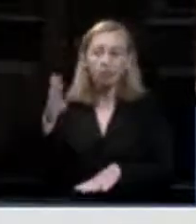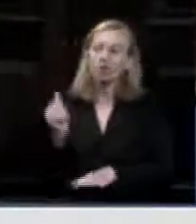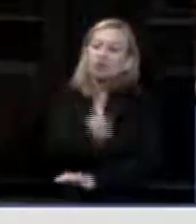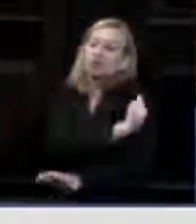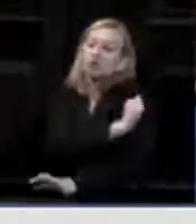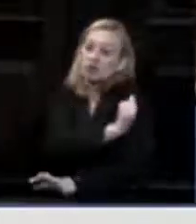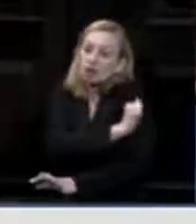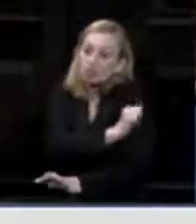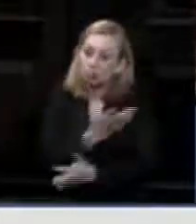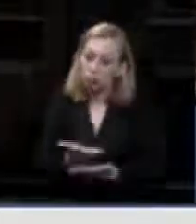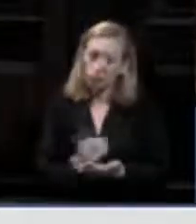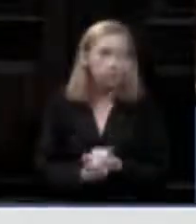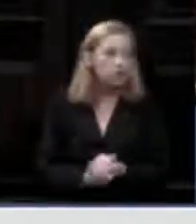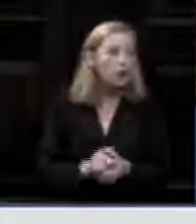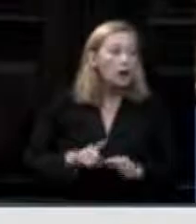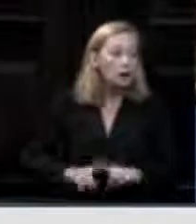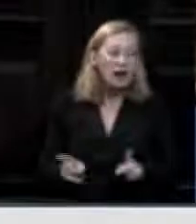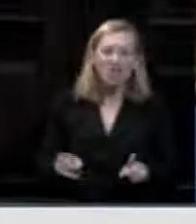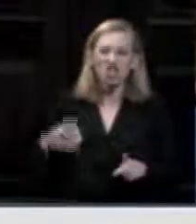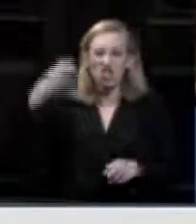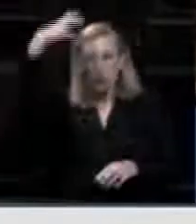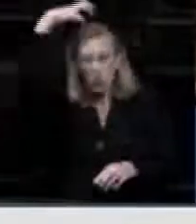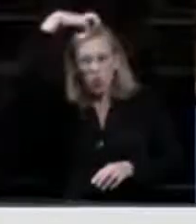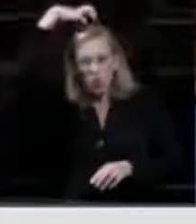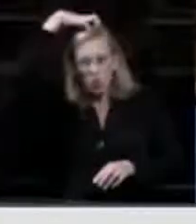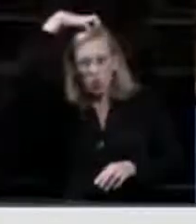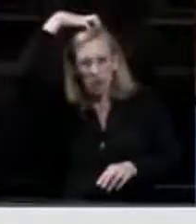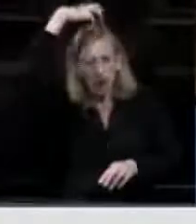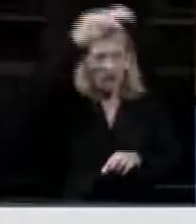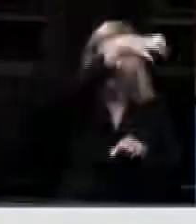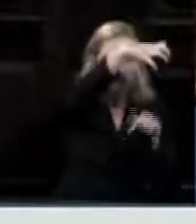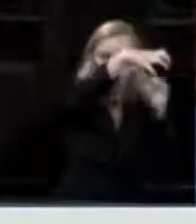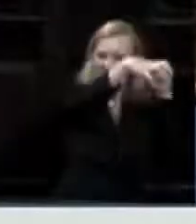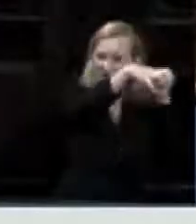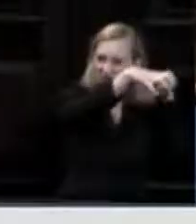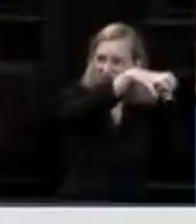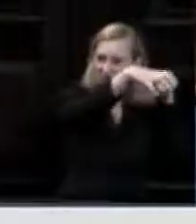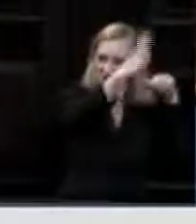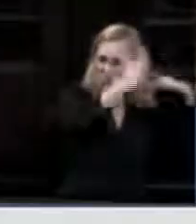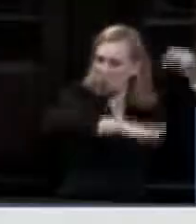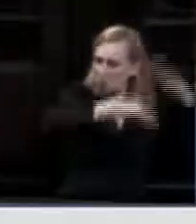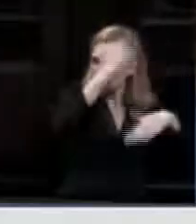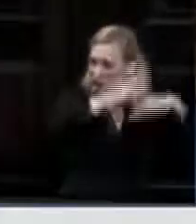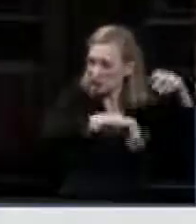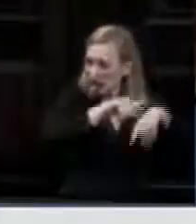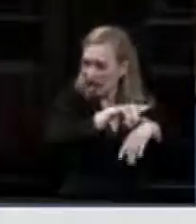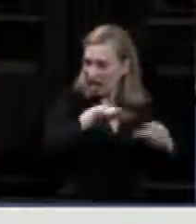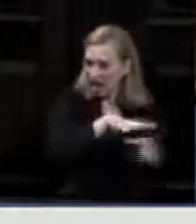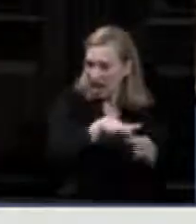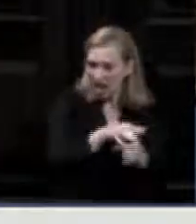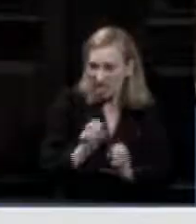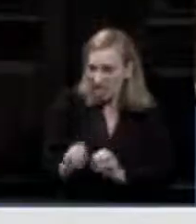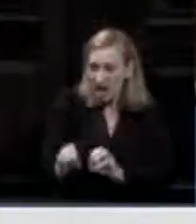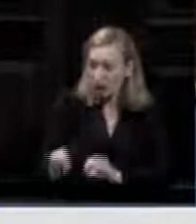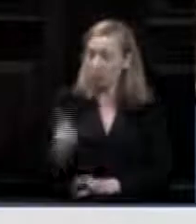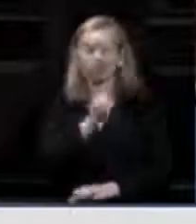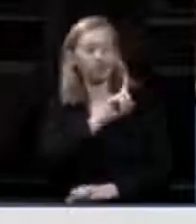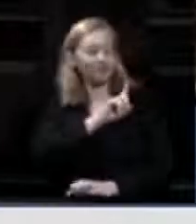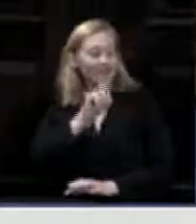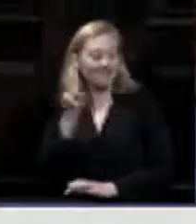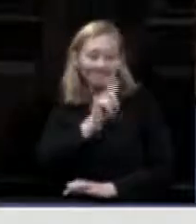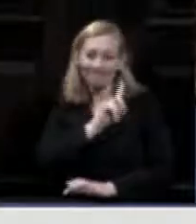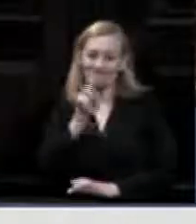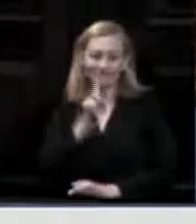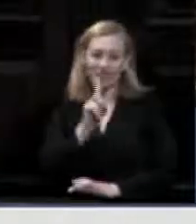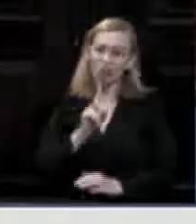estudantes. Mas a desculpa de que a greve é que influenciou os péssimos resultados do Rio de Janeiro é tentar colocar